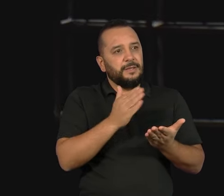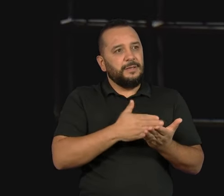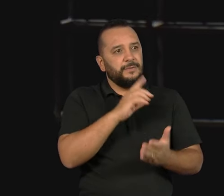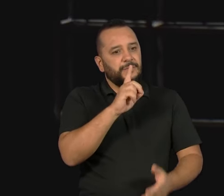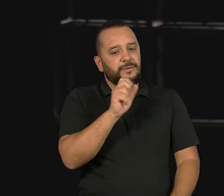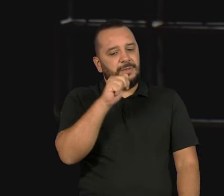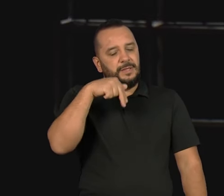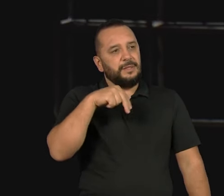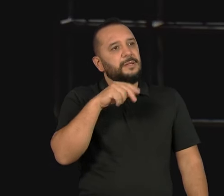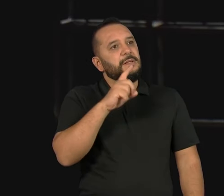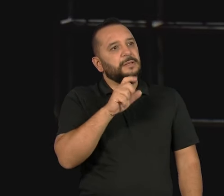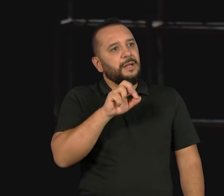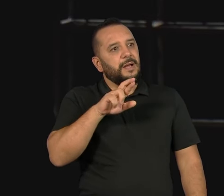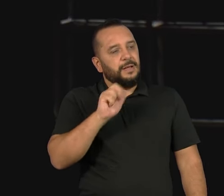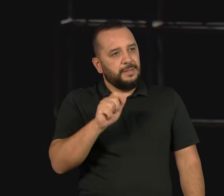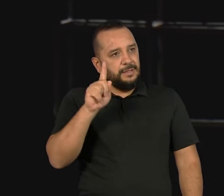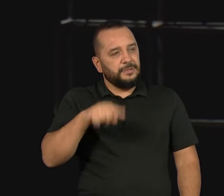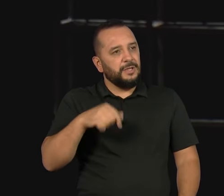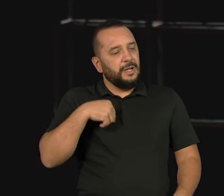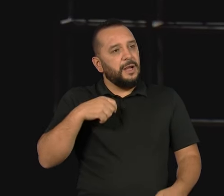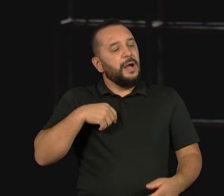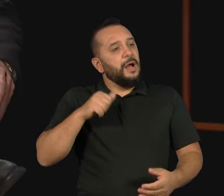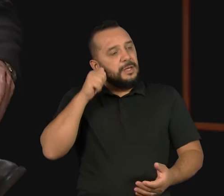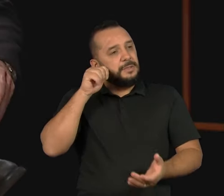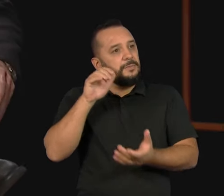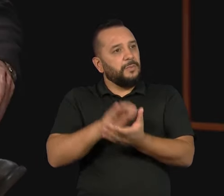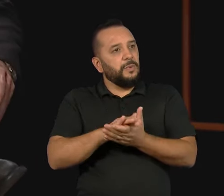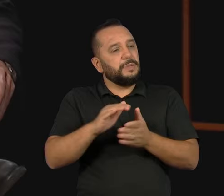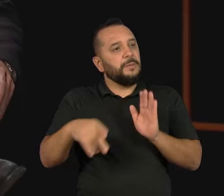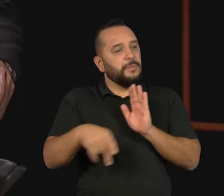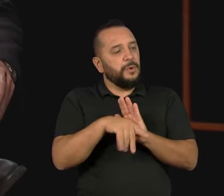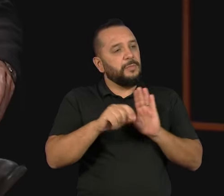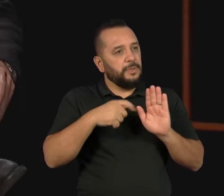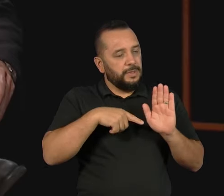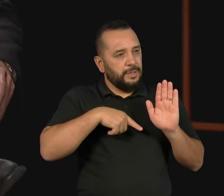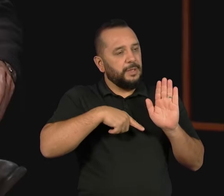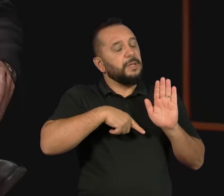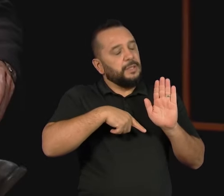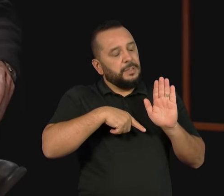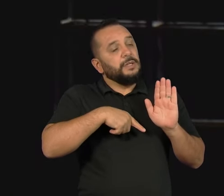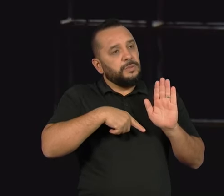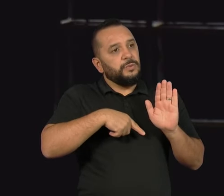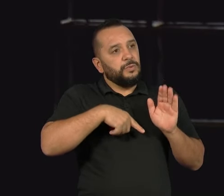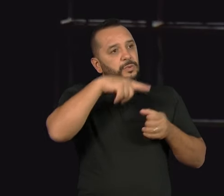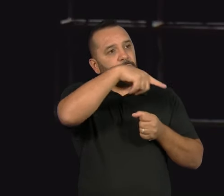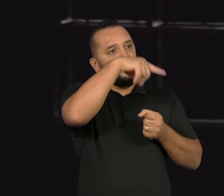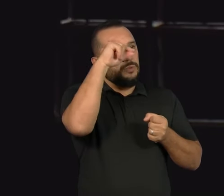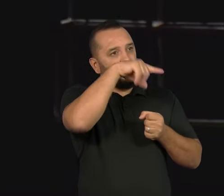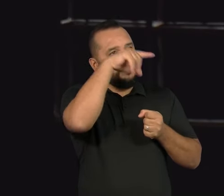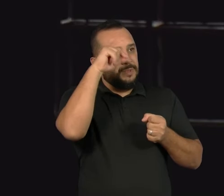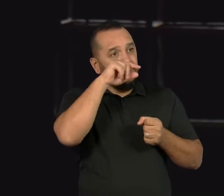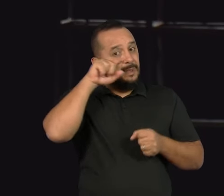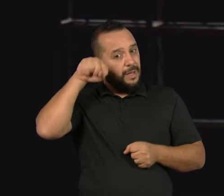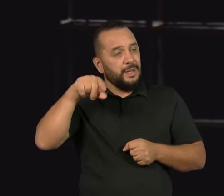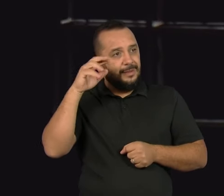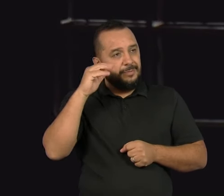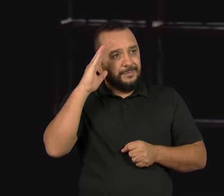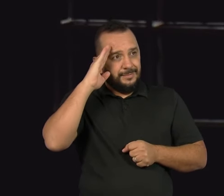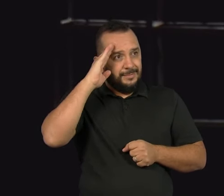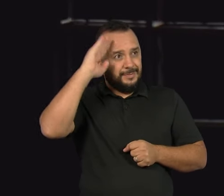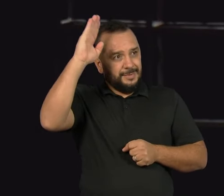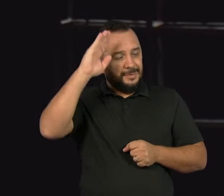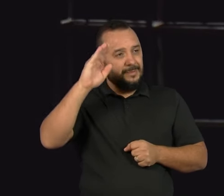a figura da mulher do zumbi como cabeça, né, dos movimentos que aconteceram no Quilombo de Palmares. Mas antes de você nos contar como